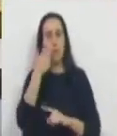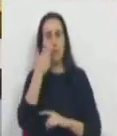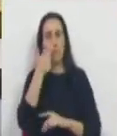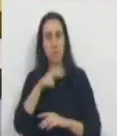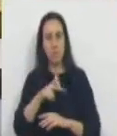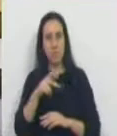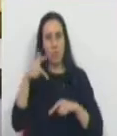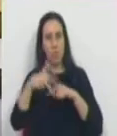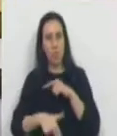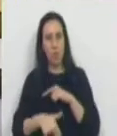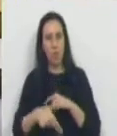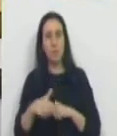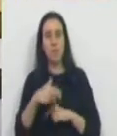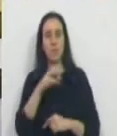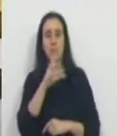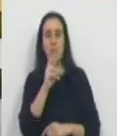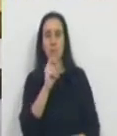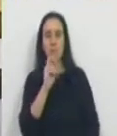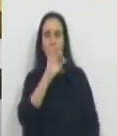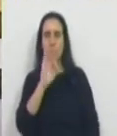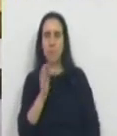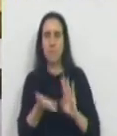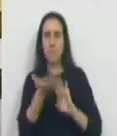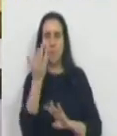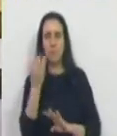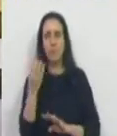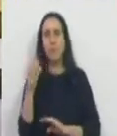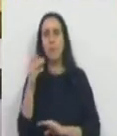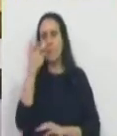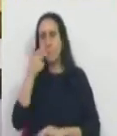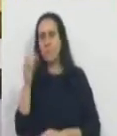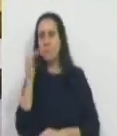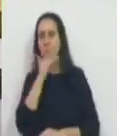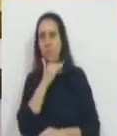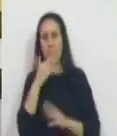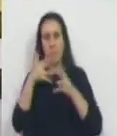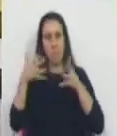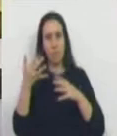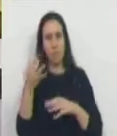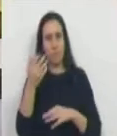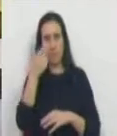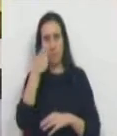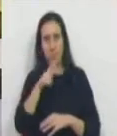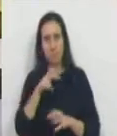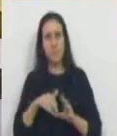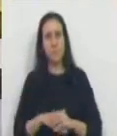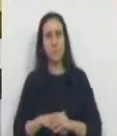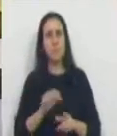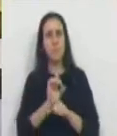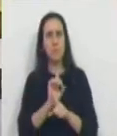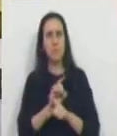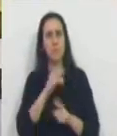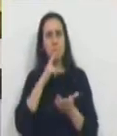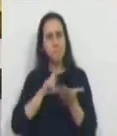pensões de mais de 13%, foram as pensões que foram congeladas, a esmagadora maioria das pensões, foi a diminuição do seu